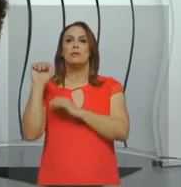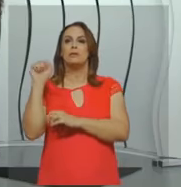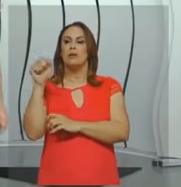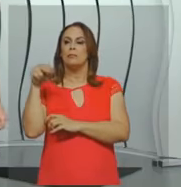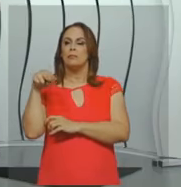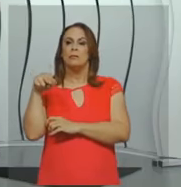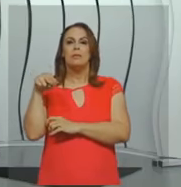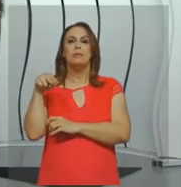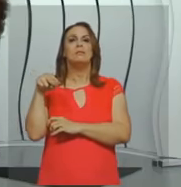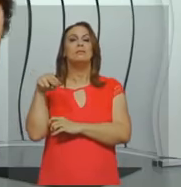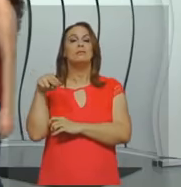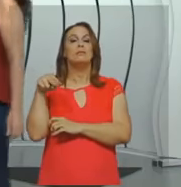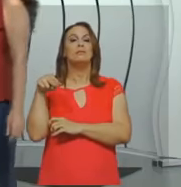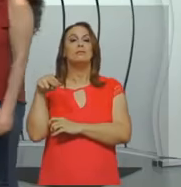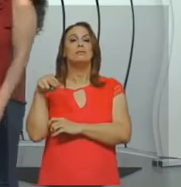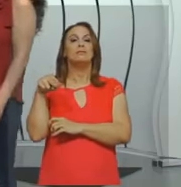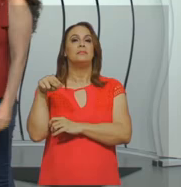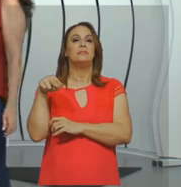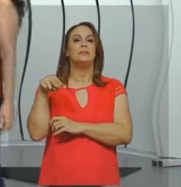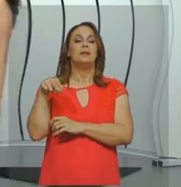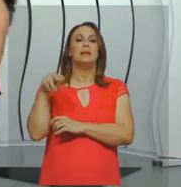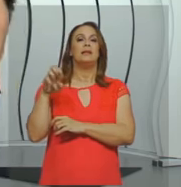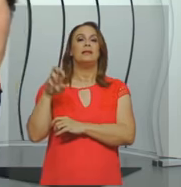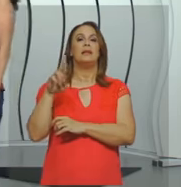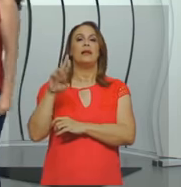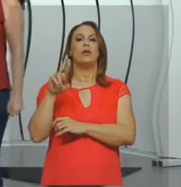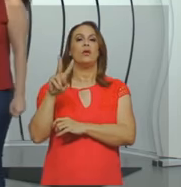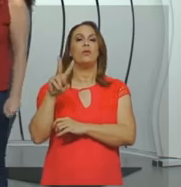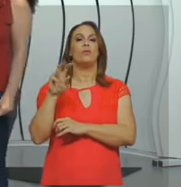sistema ósseo, né, que forma o sistema